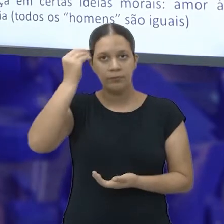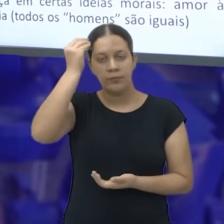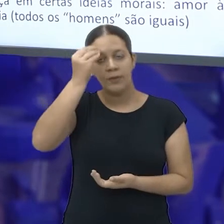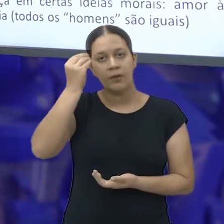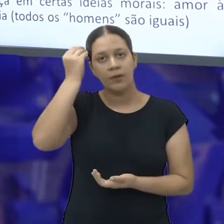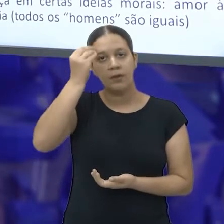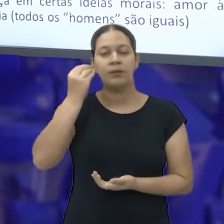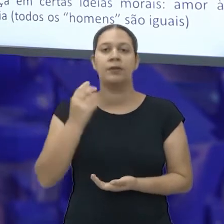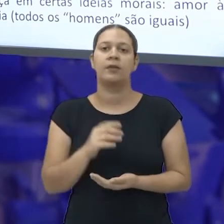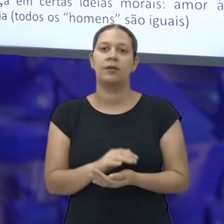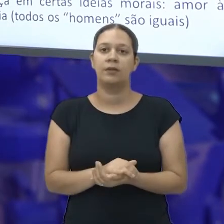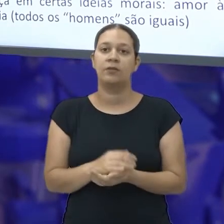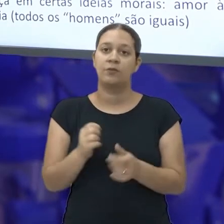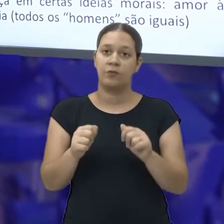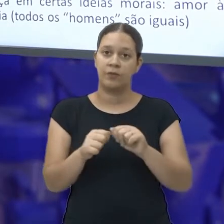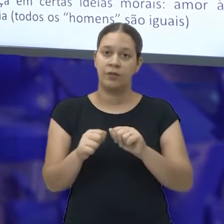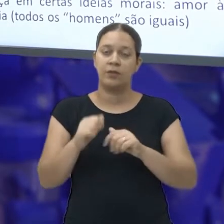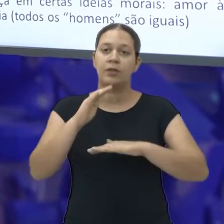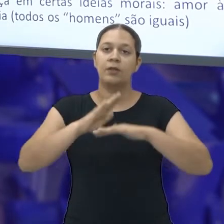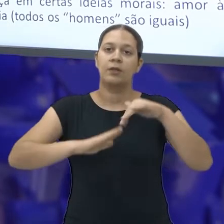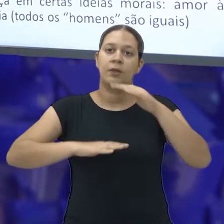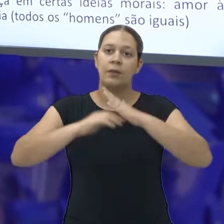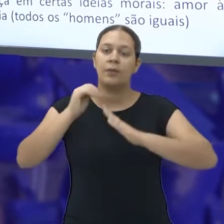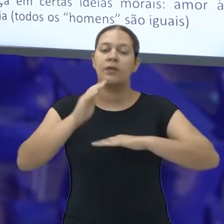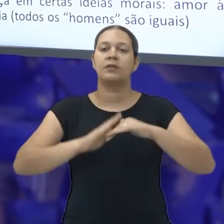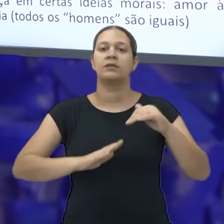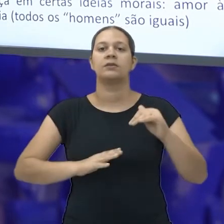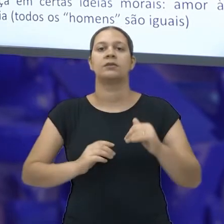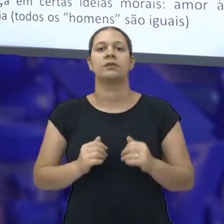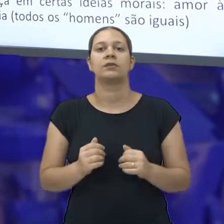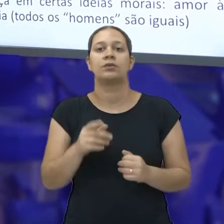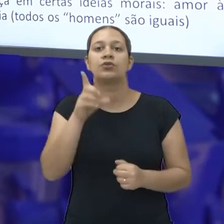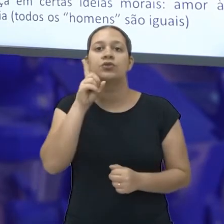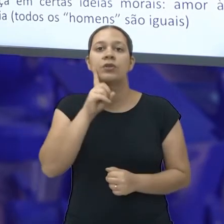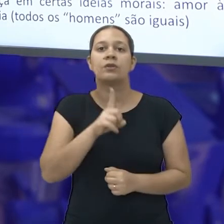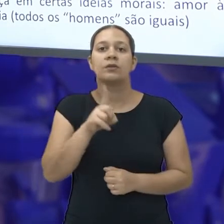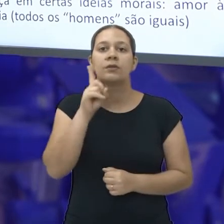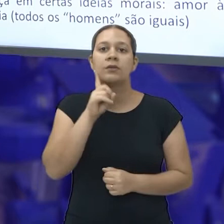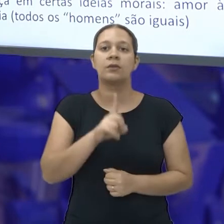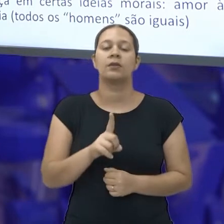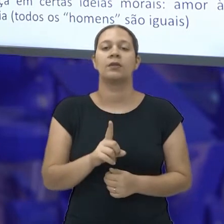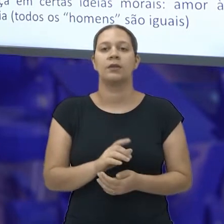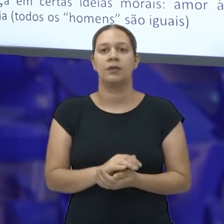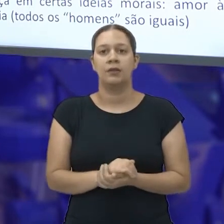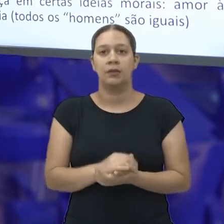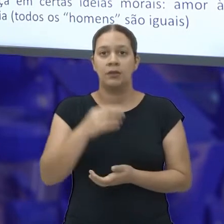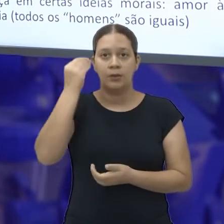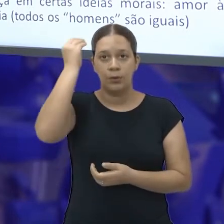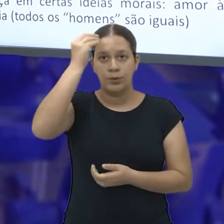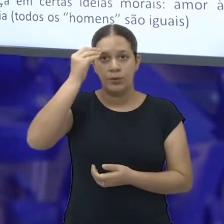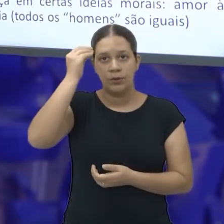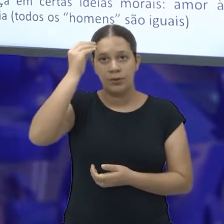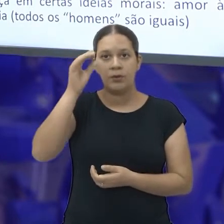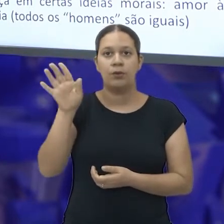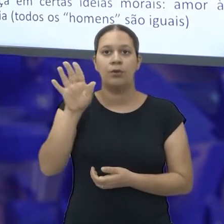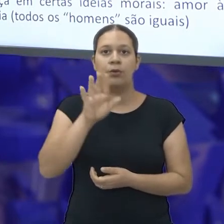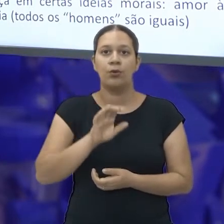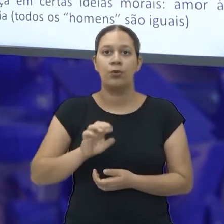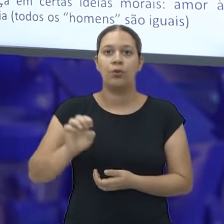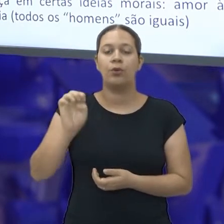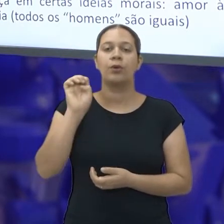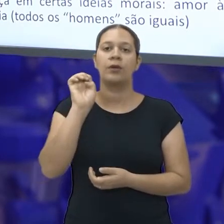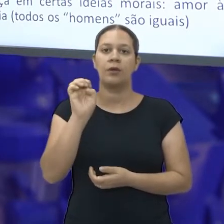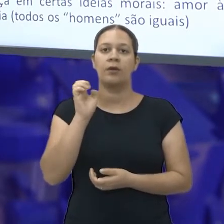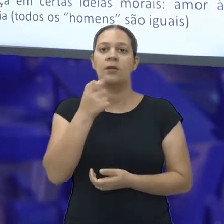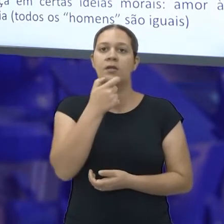fossem colocadas em prática, como eu já citei para vocês, a experiência nos Estados Unidos, a experiência na Europa Ocidental,